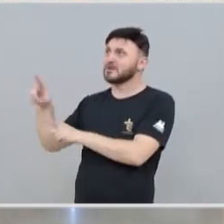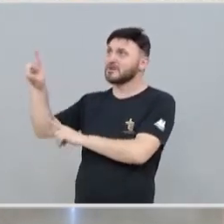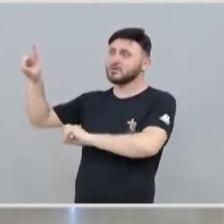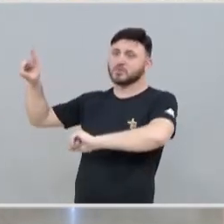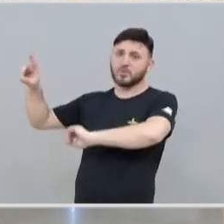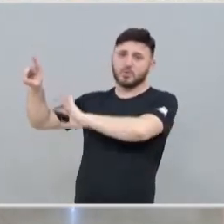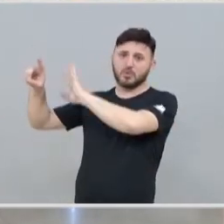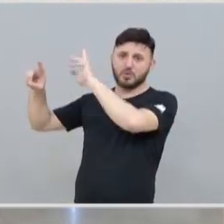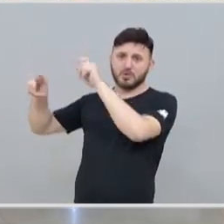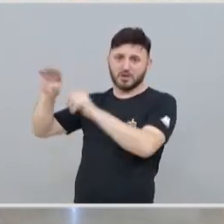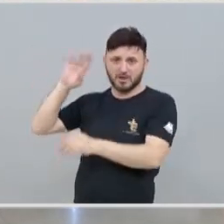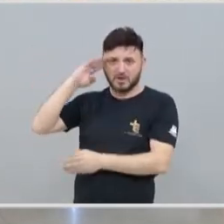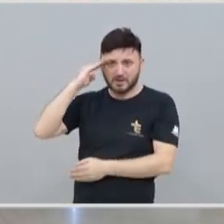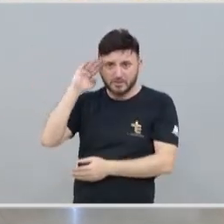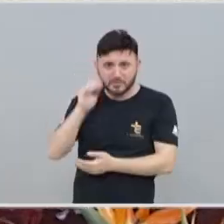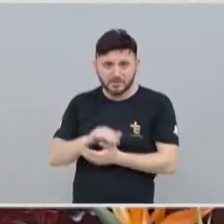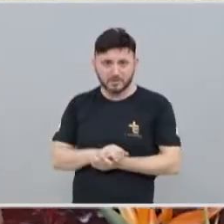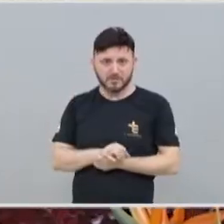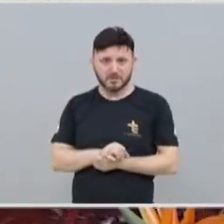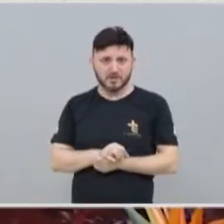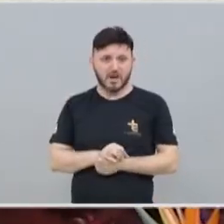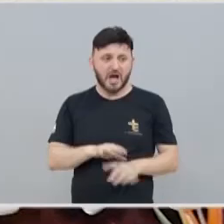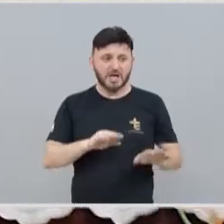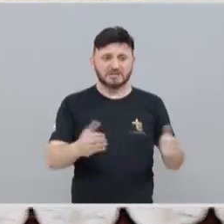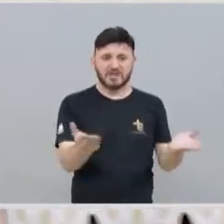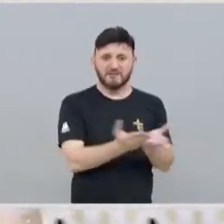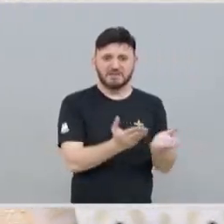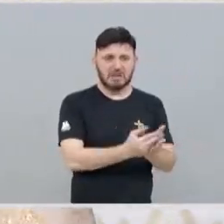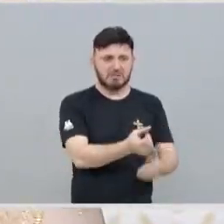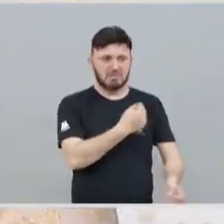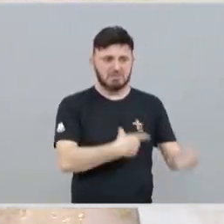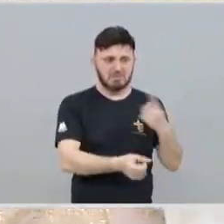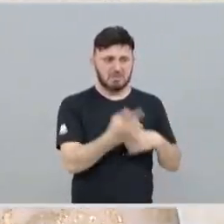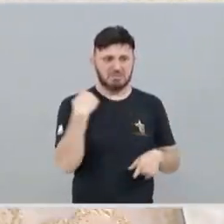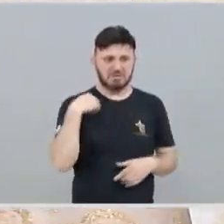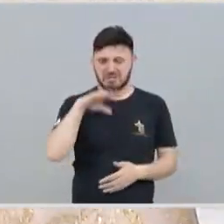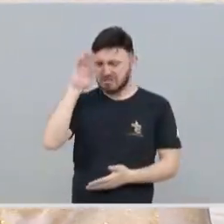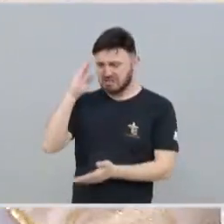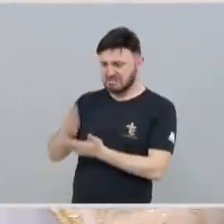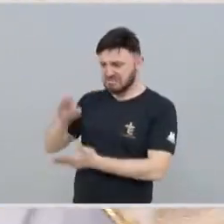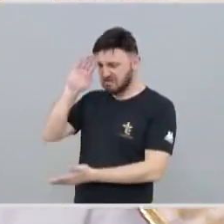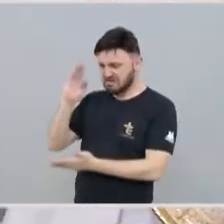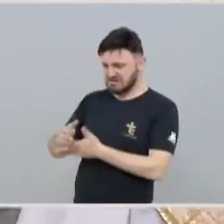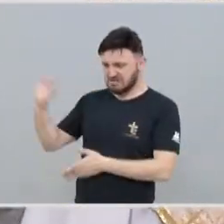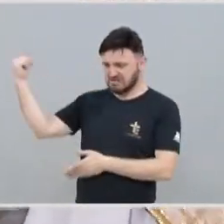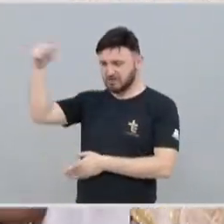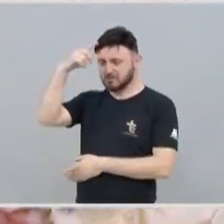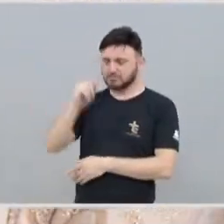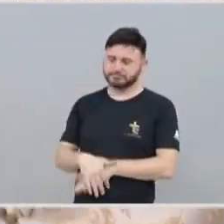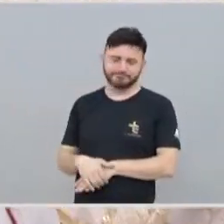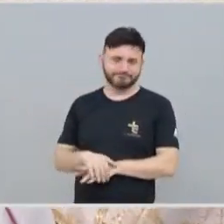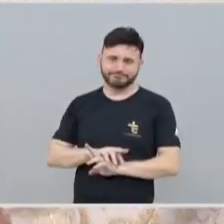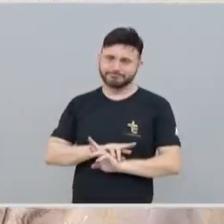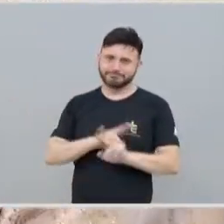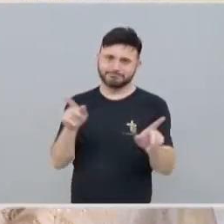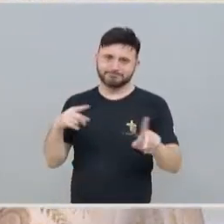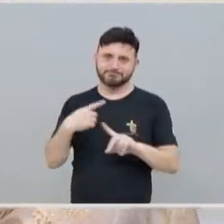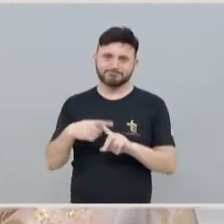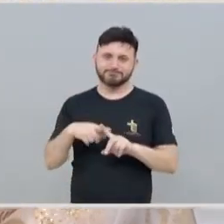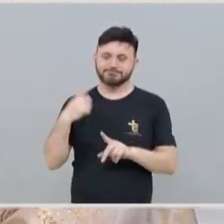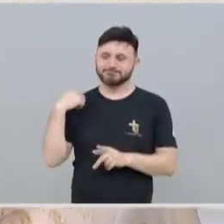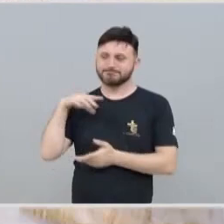compreendi meu irmão e por que rezamos porque nós acreditamos que esses homens e mulheres